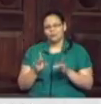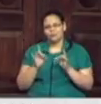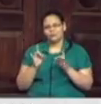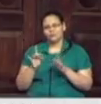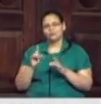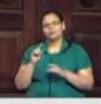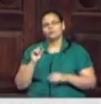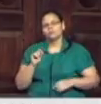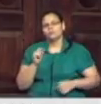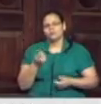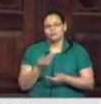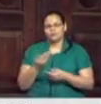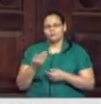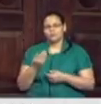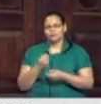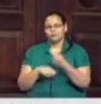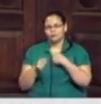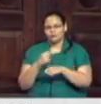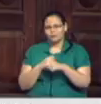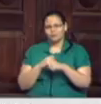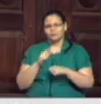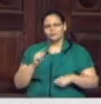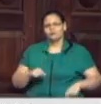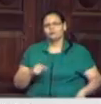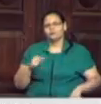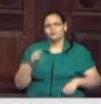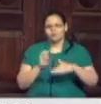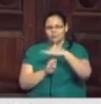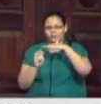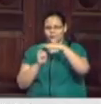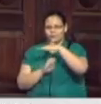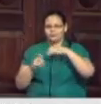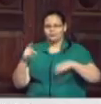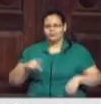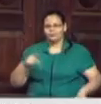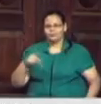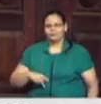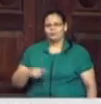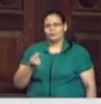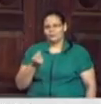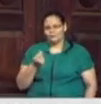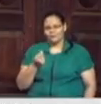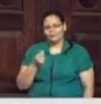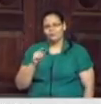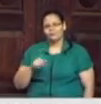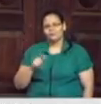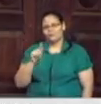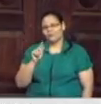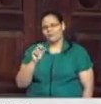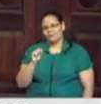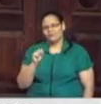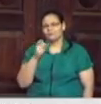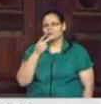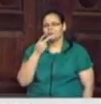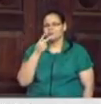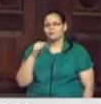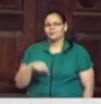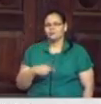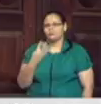Petrobras do preço de referência do BTU, que é a unidade do gás. Ontem eu falei